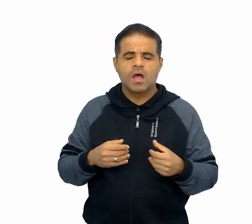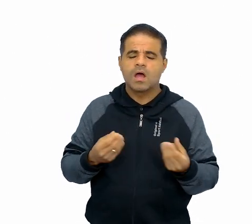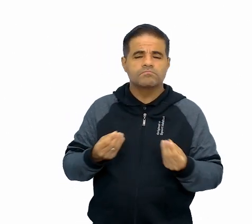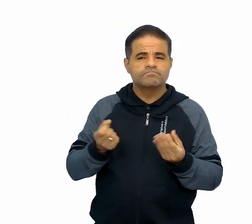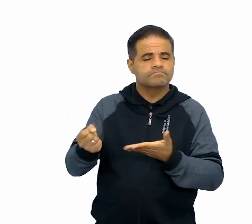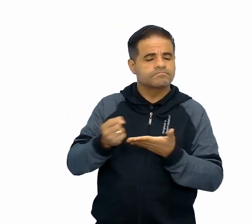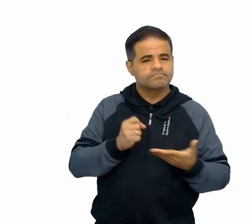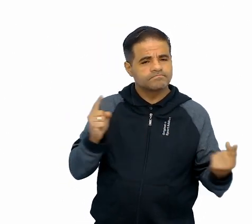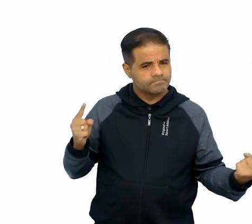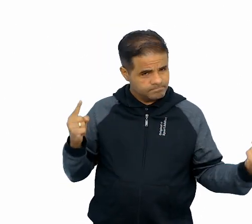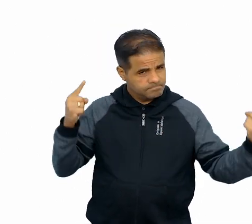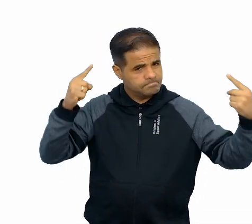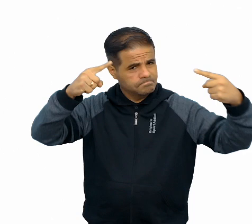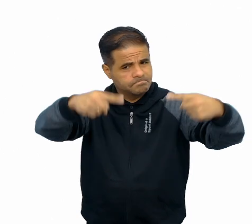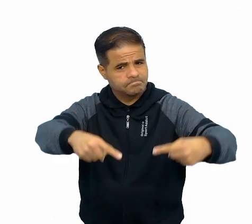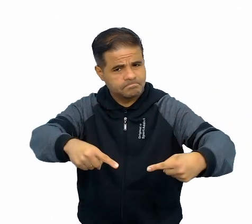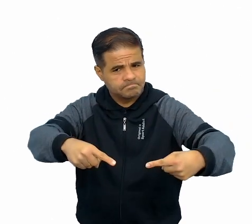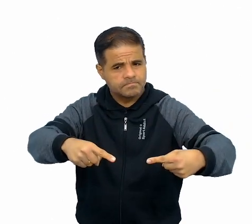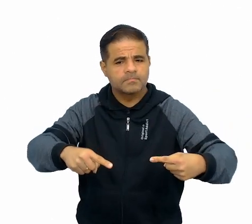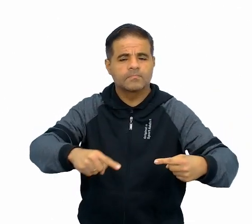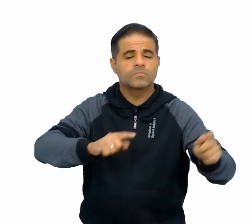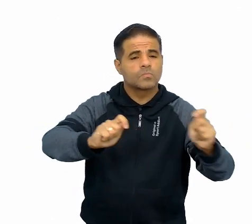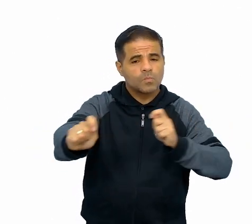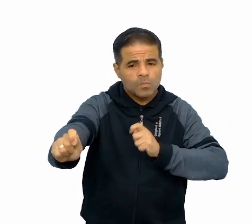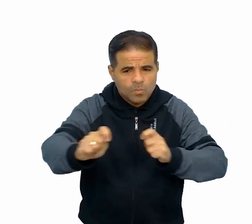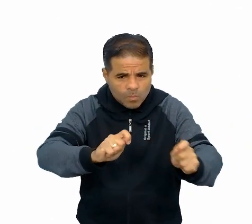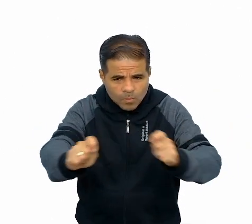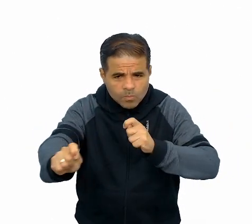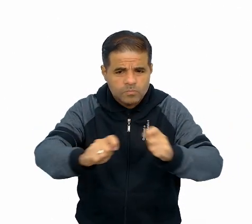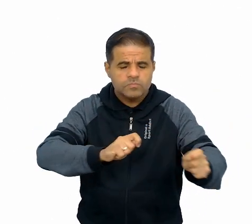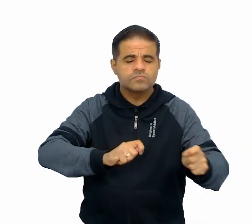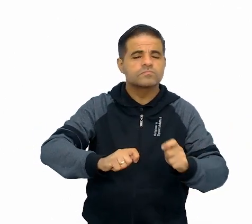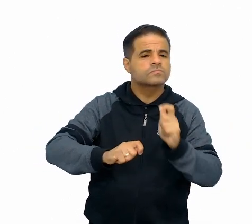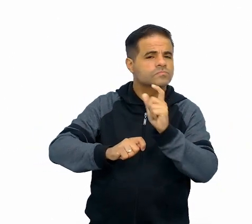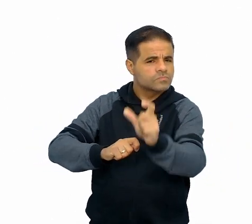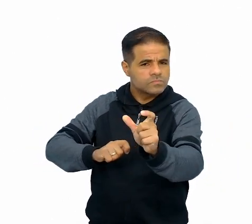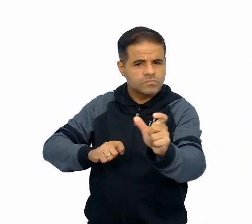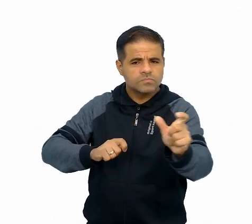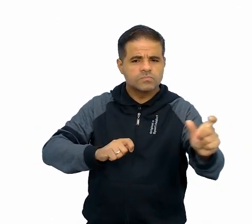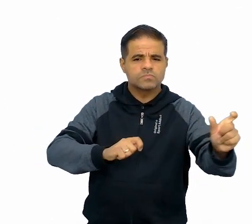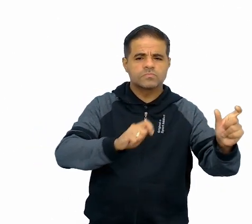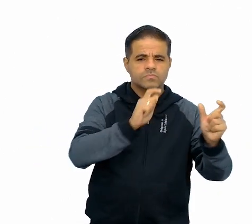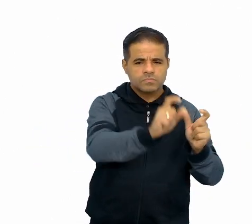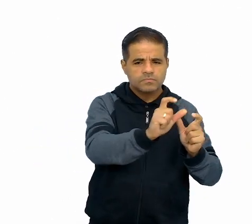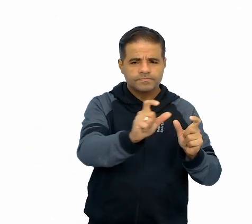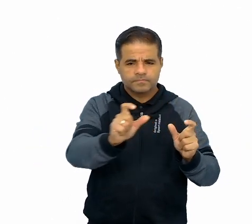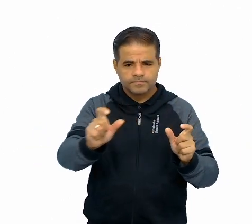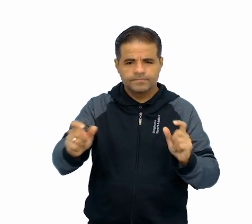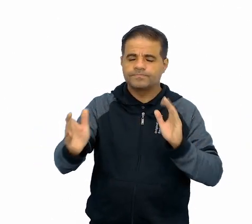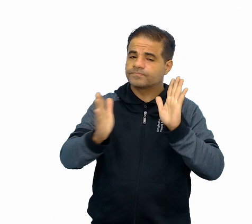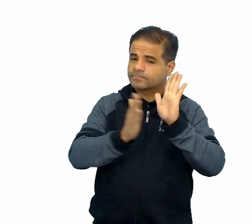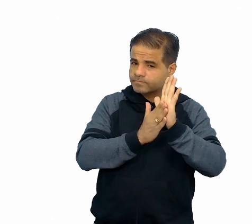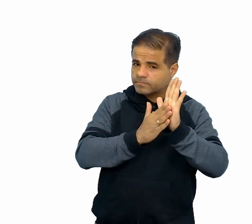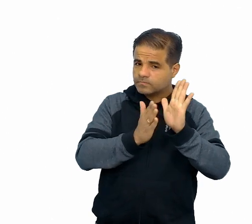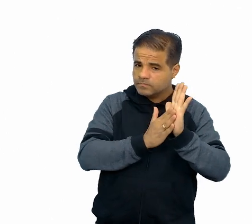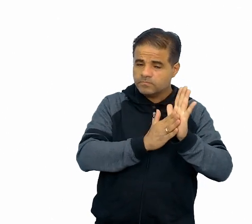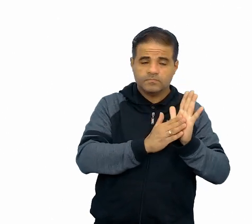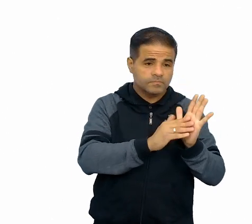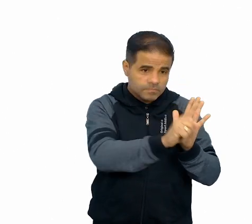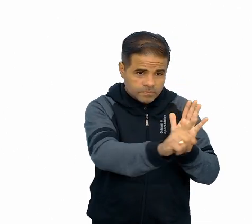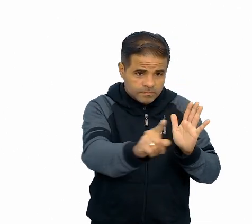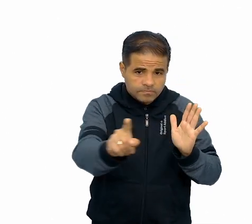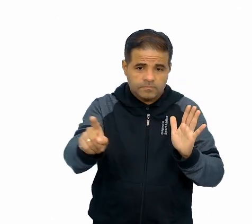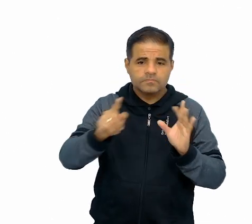trazer um desafio maior. Então, esse controle sobre as palavras solicitadas e as questões propostas por vocês que